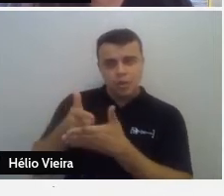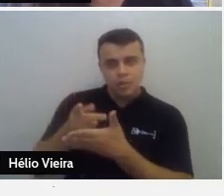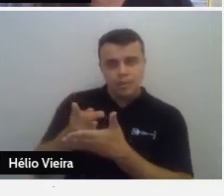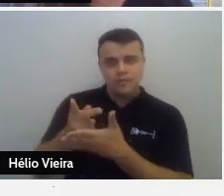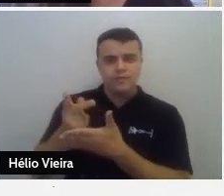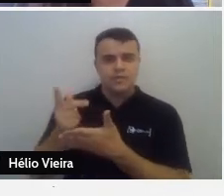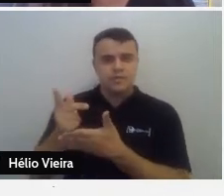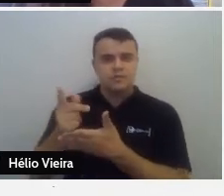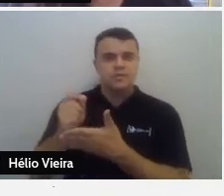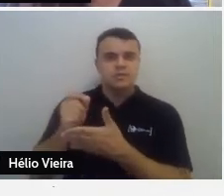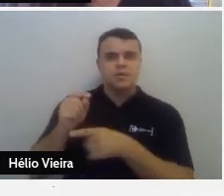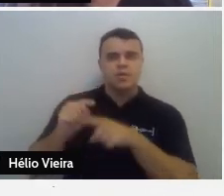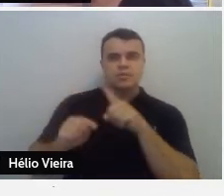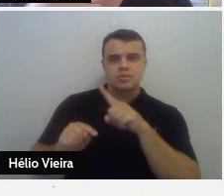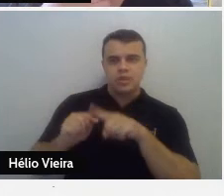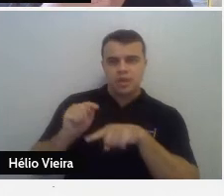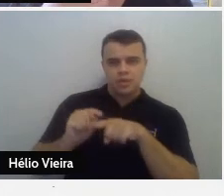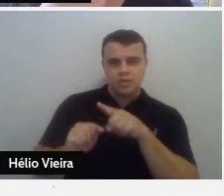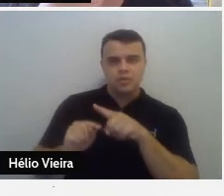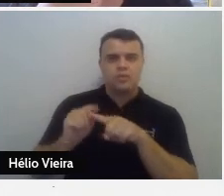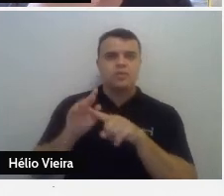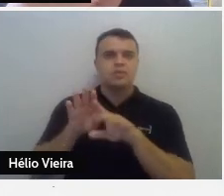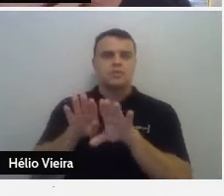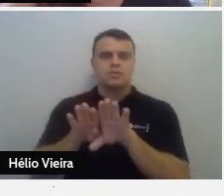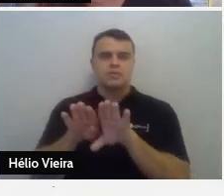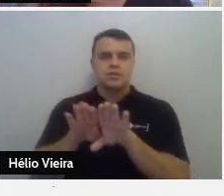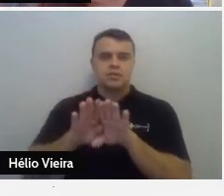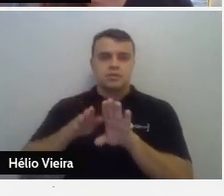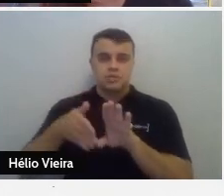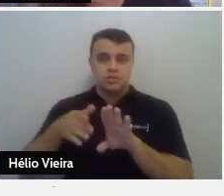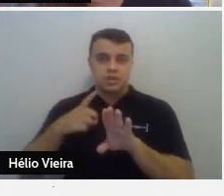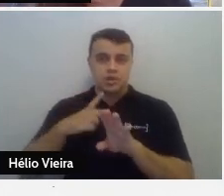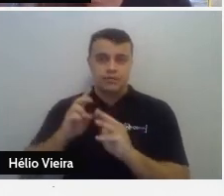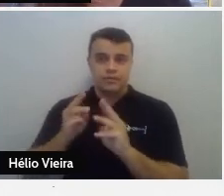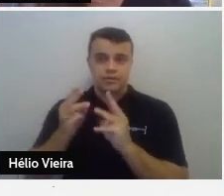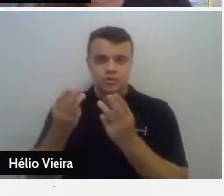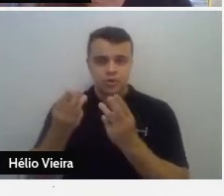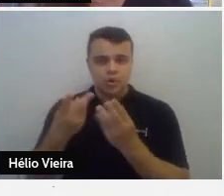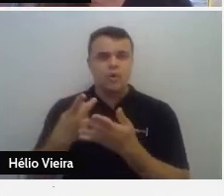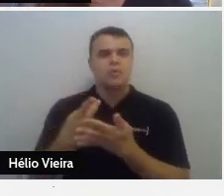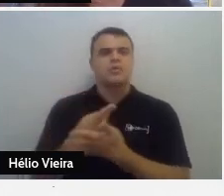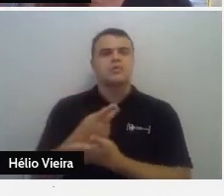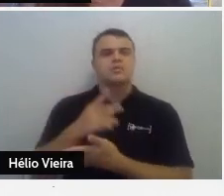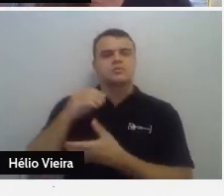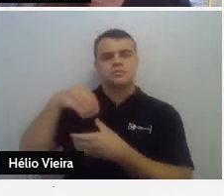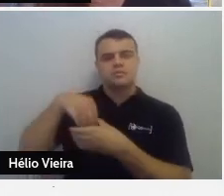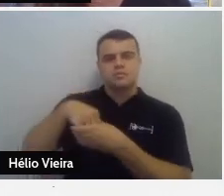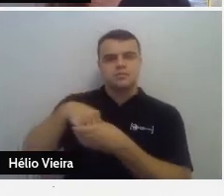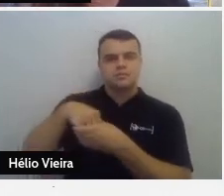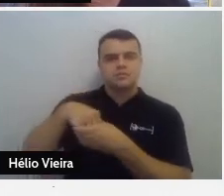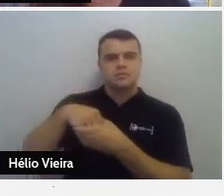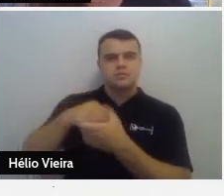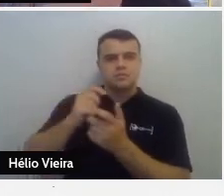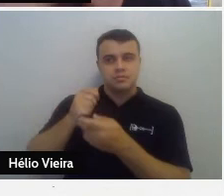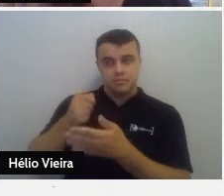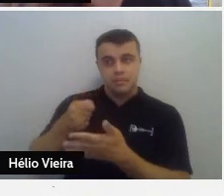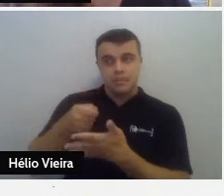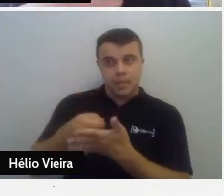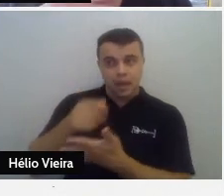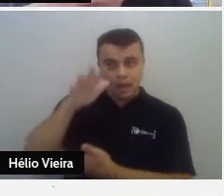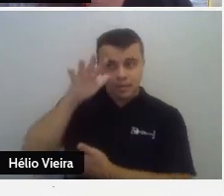vende objetos e já teve shows, né? Lá dentro você paga para